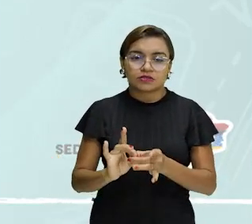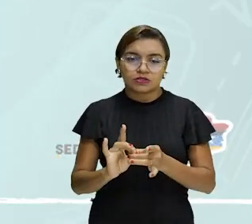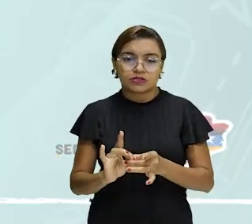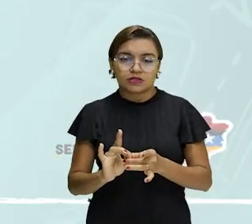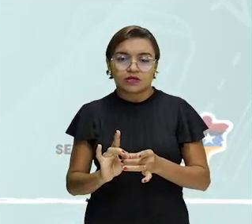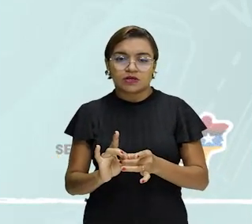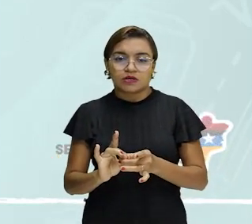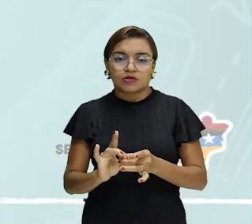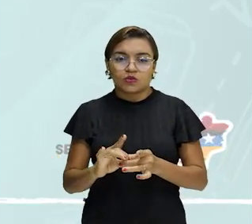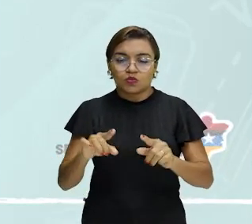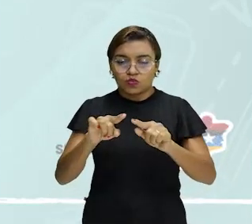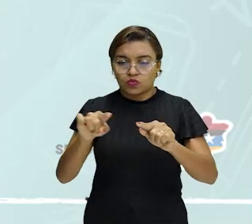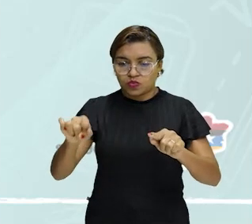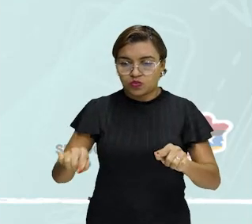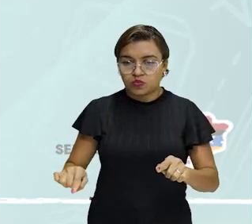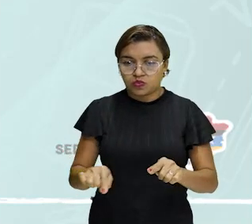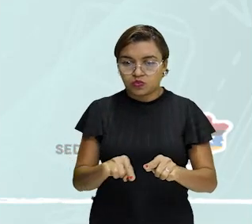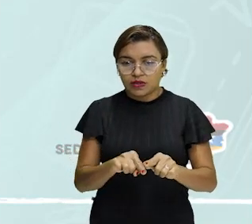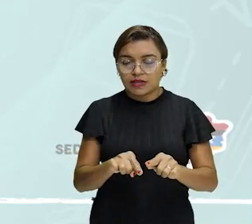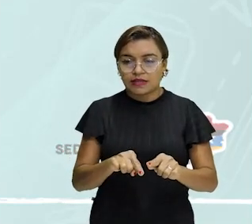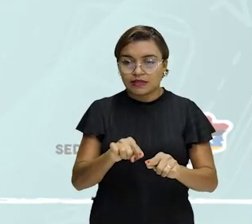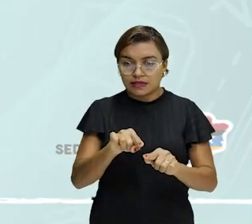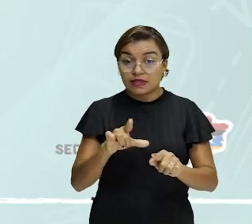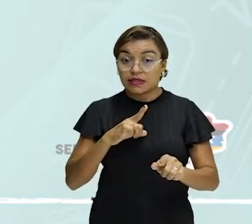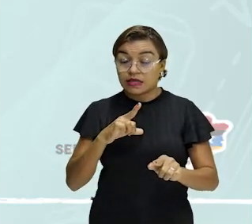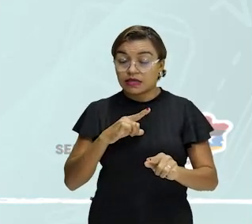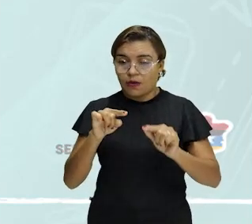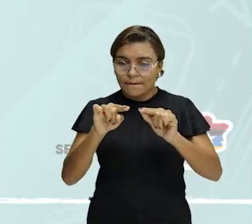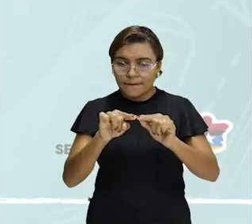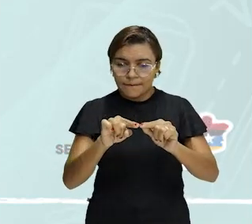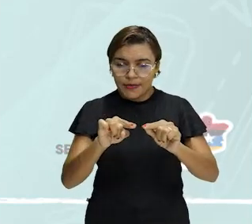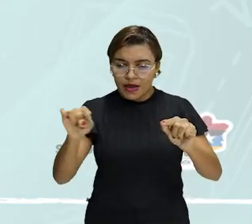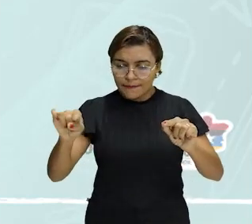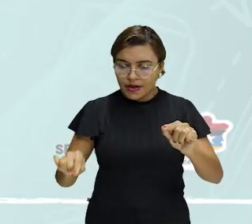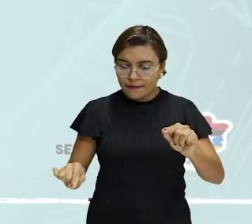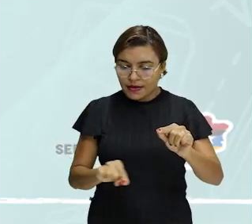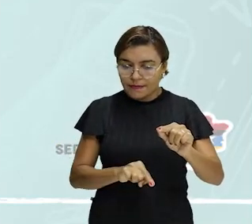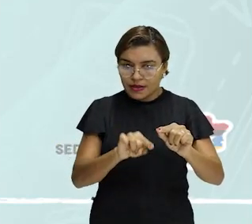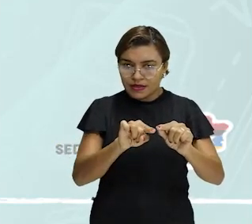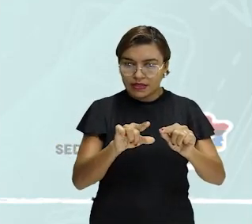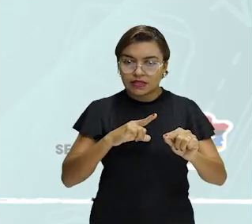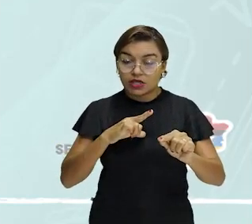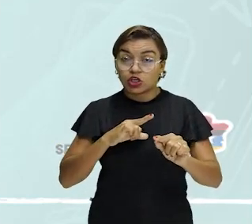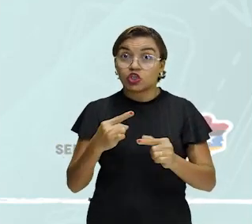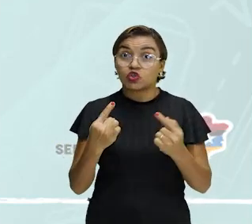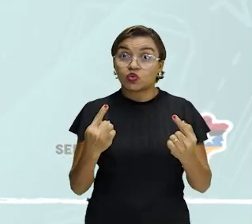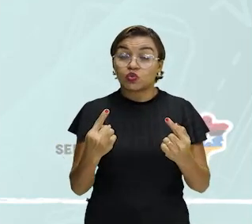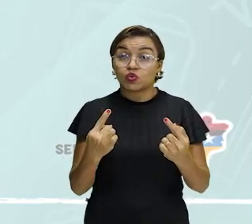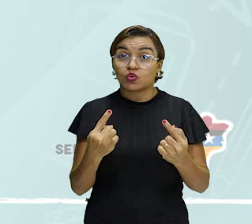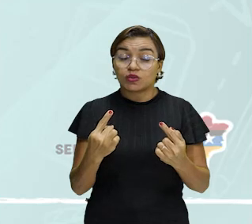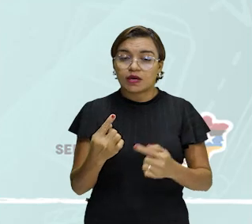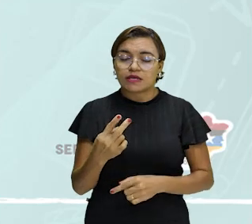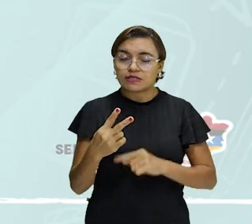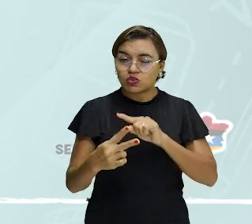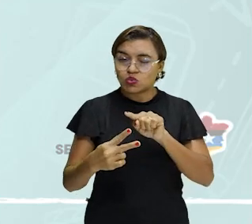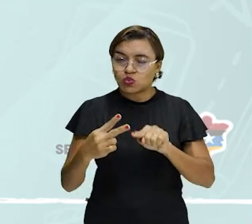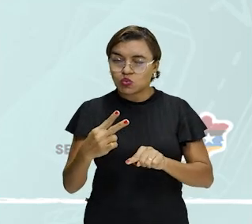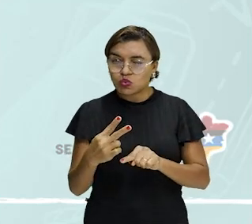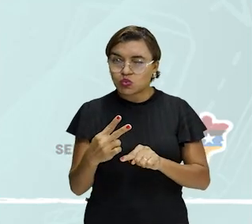dentro do logaritmo. Nós vimos também as consequências da definição do logaritmo. Nós vimos as propriedades operatórias